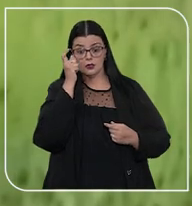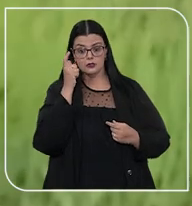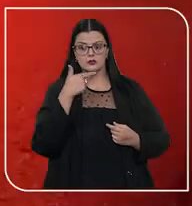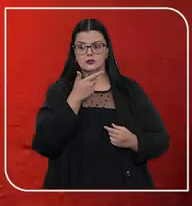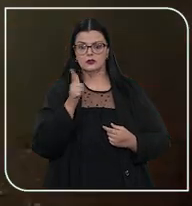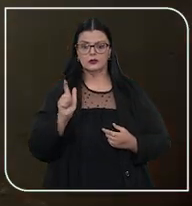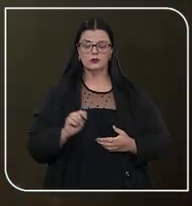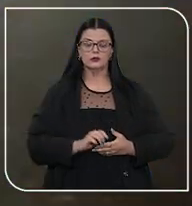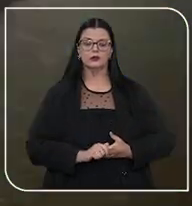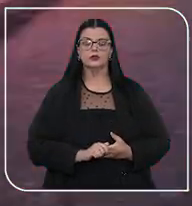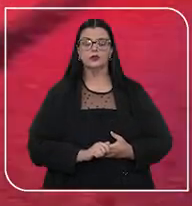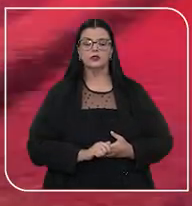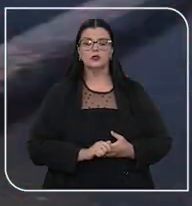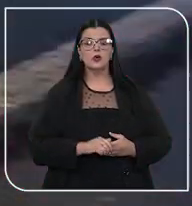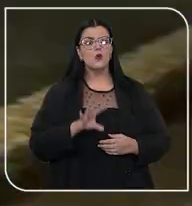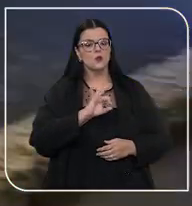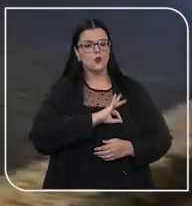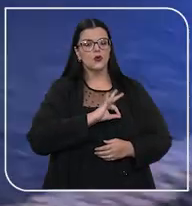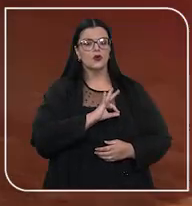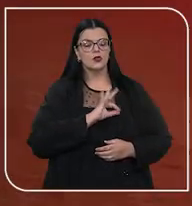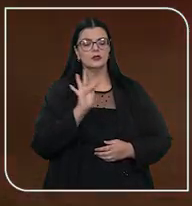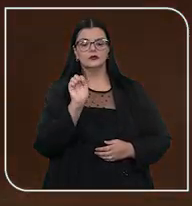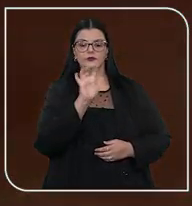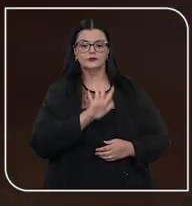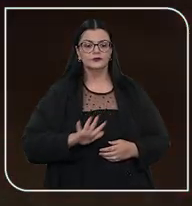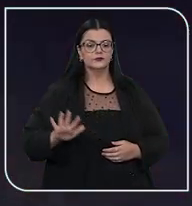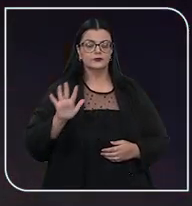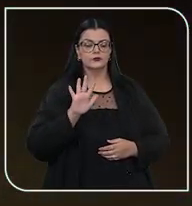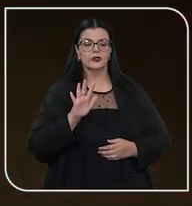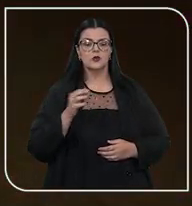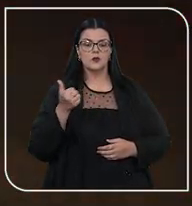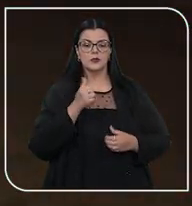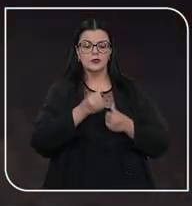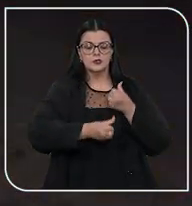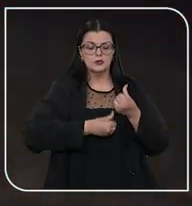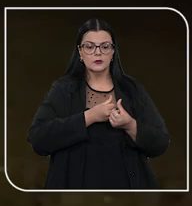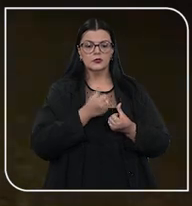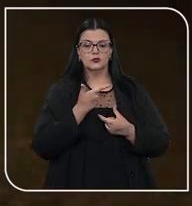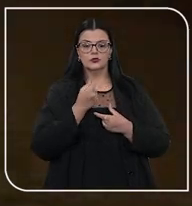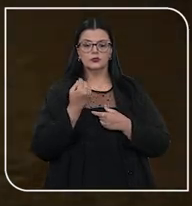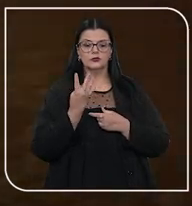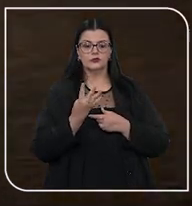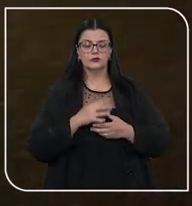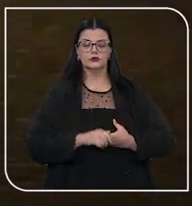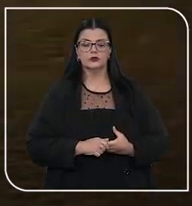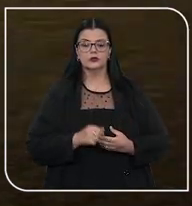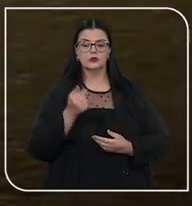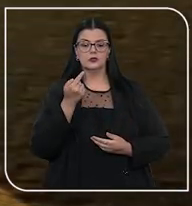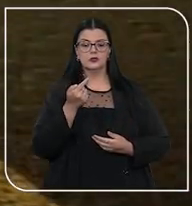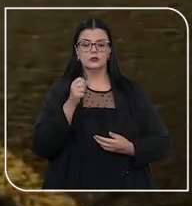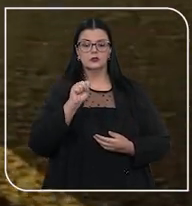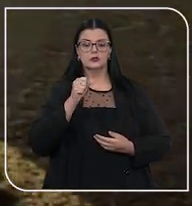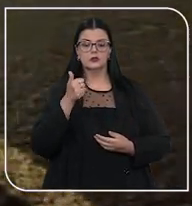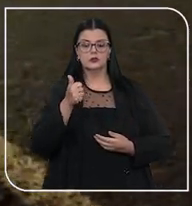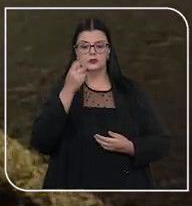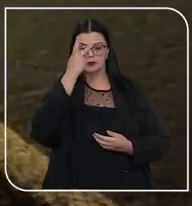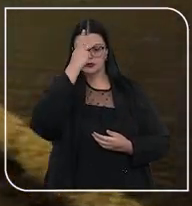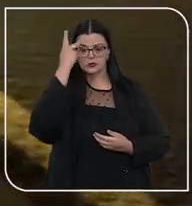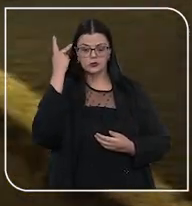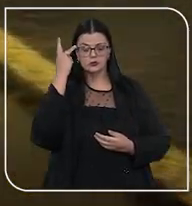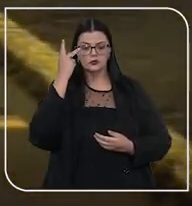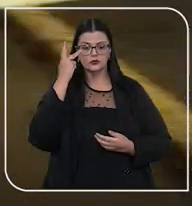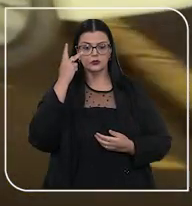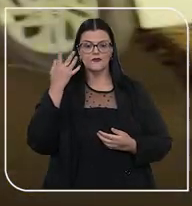no local. Segundo dados da Polícia Rodoviária Federal, no primeiro semestre de 2024,